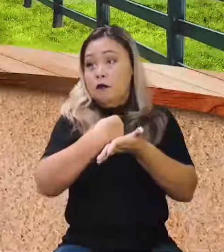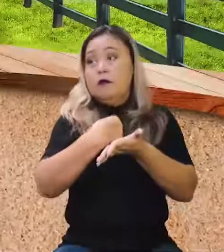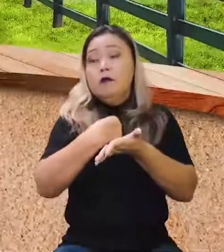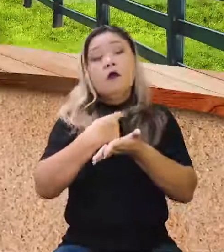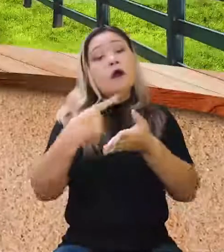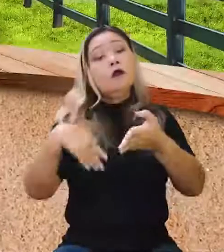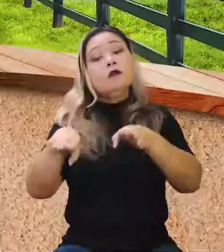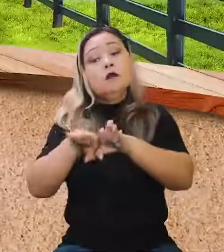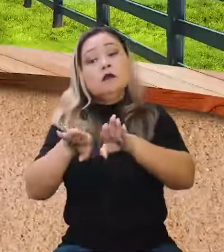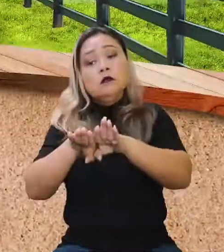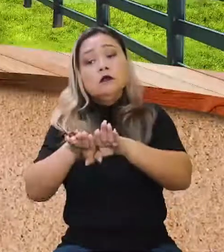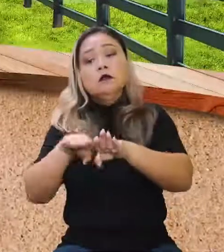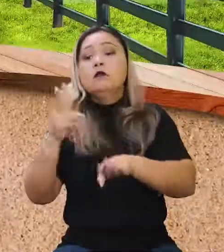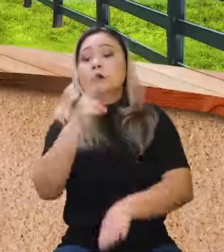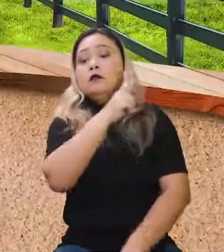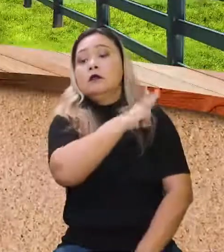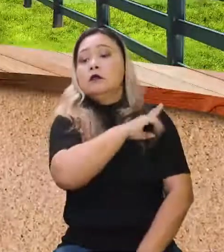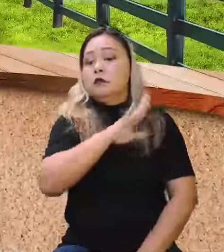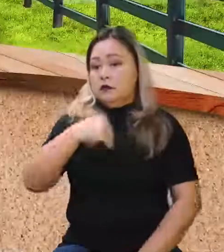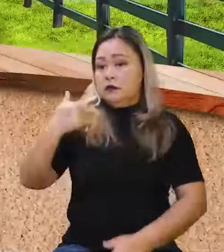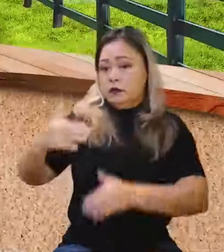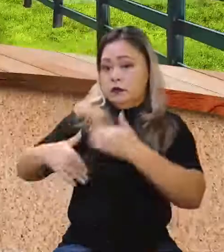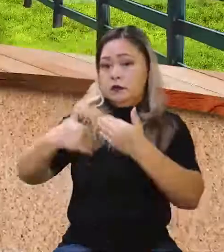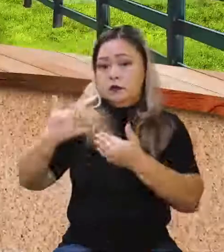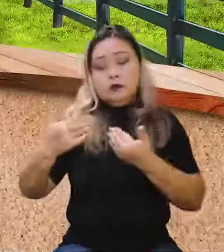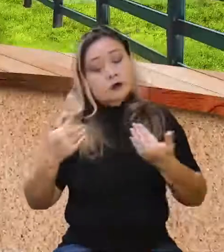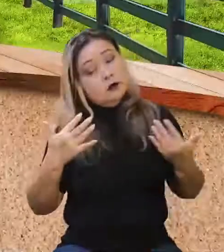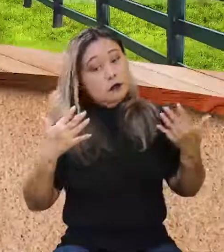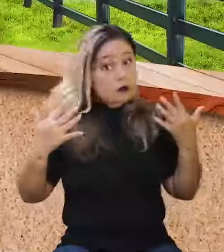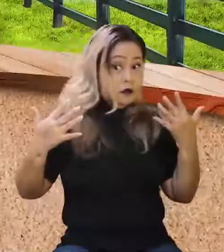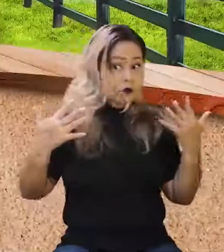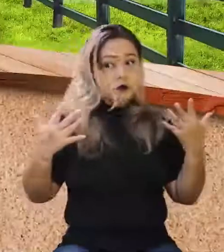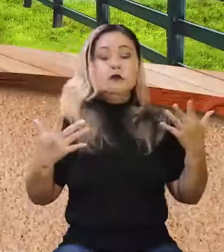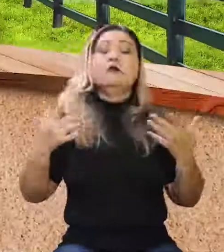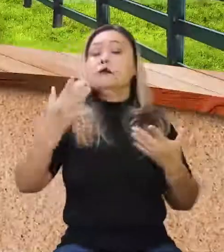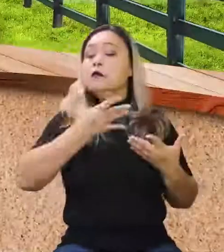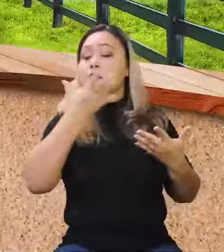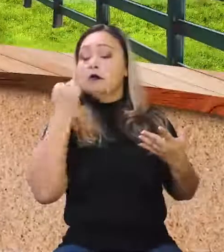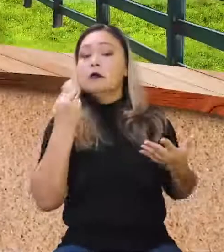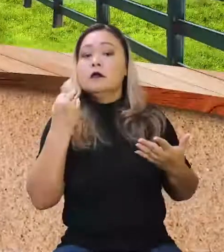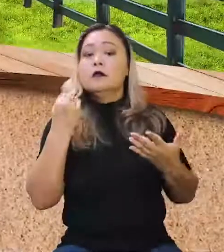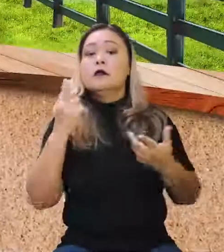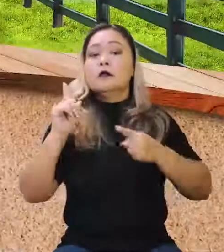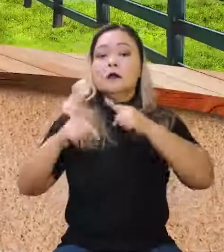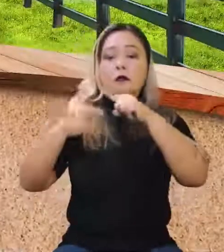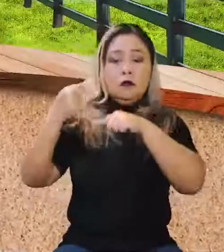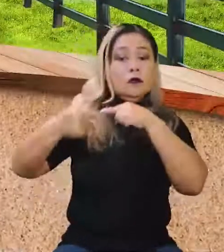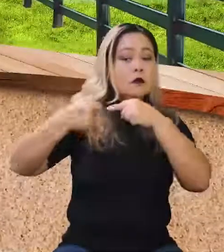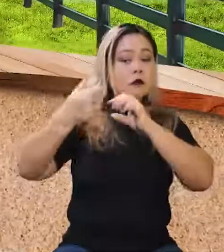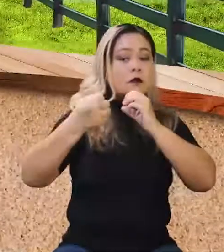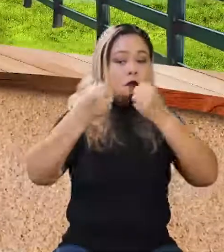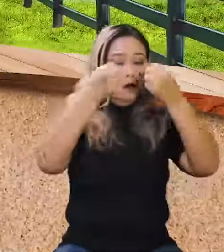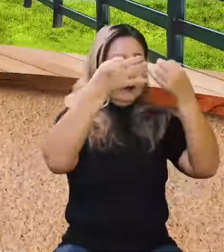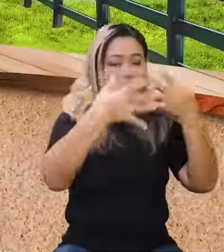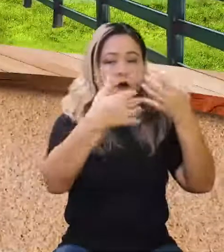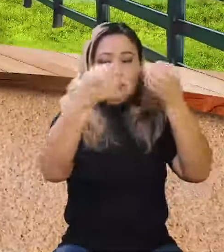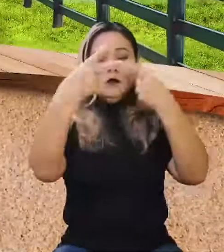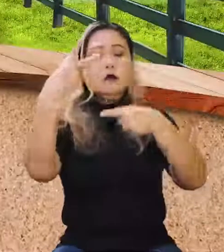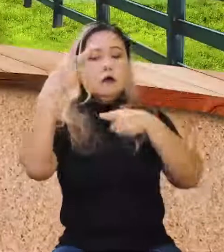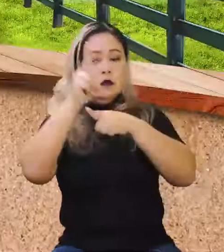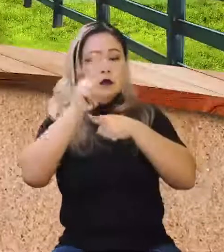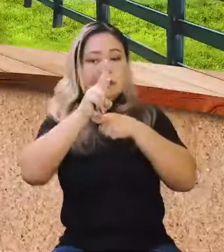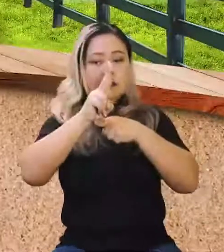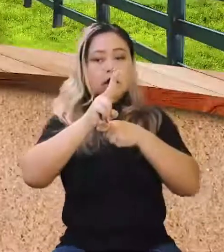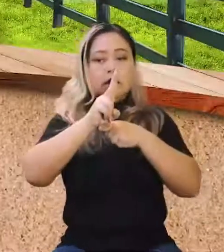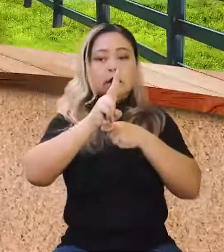né, temos também no segundo ano o mesmo processo. Às vezes o tio dá uma esquecida aqui, mas quando a gente for nas particularidades de cada criação,